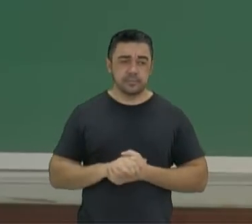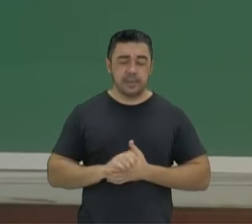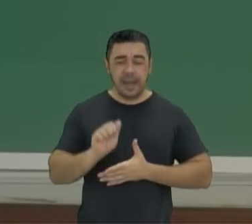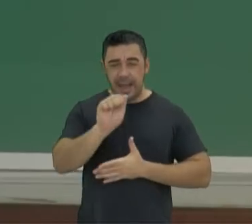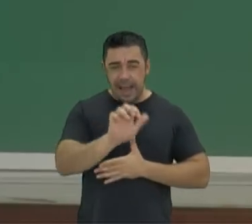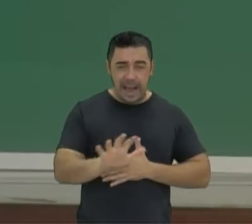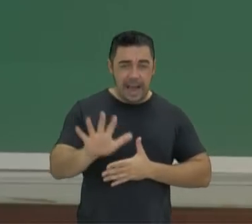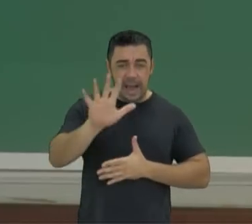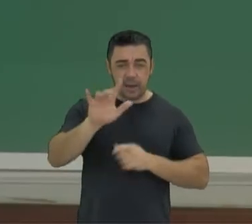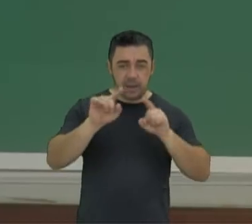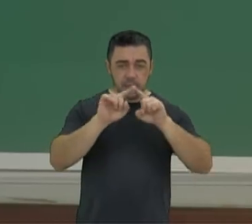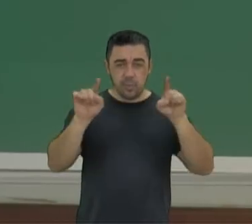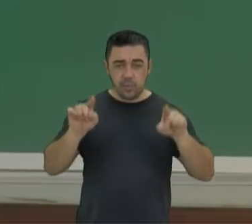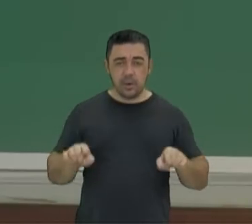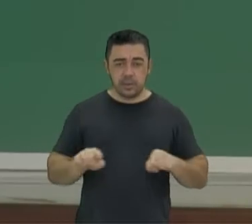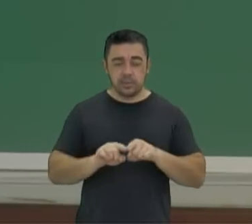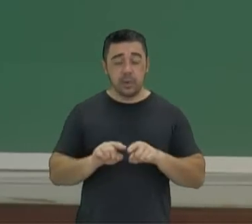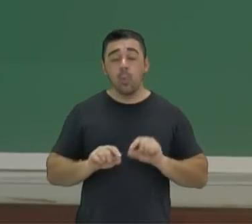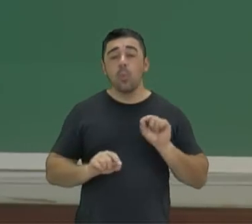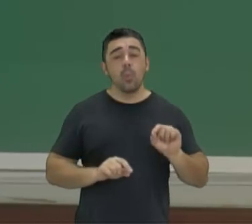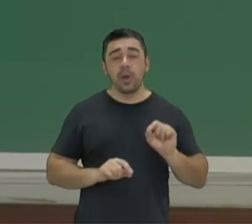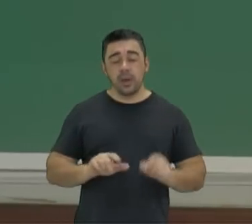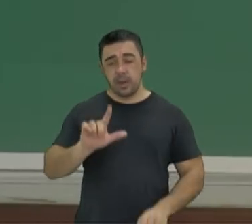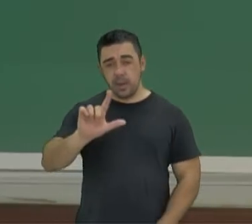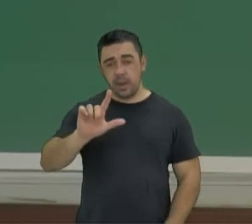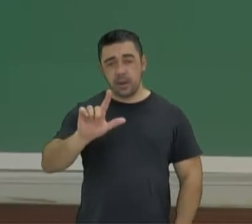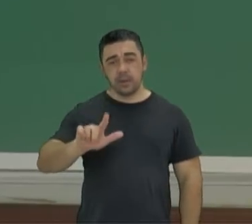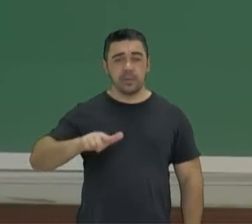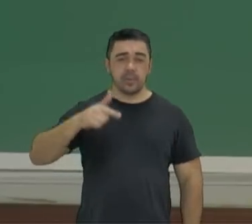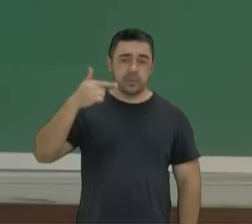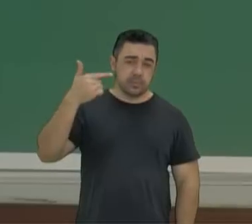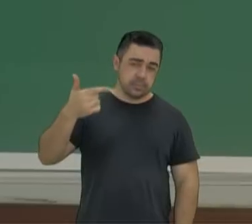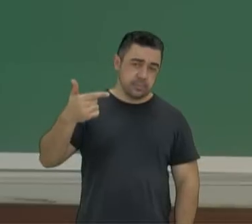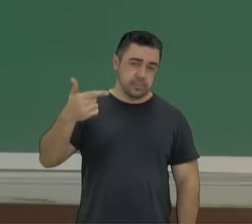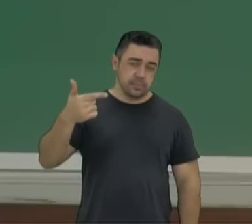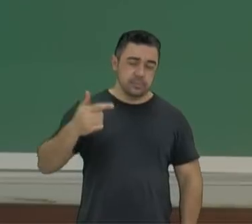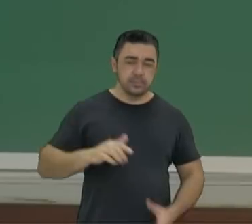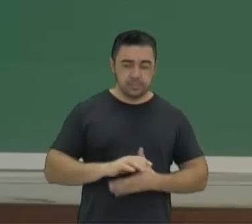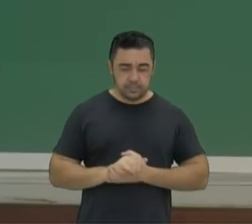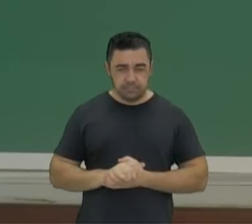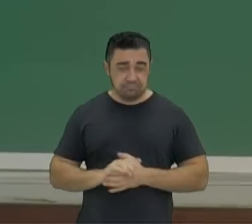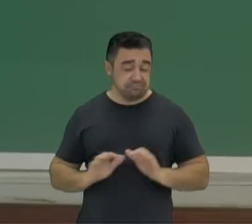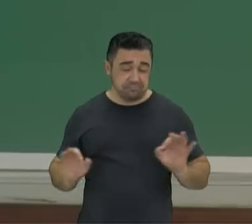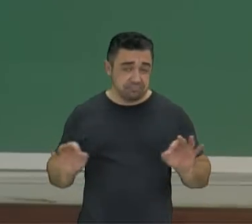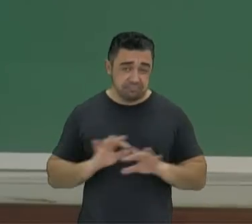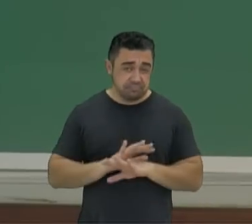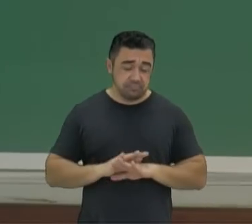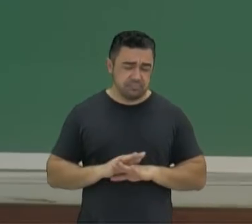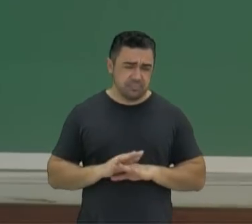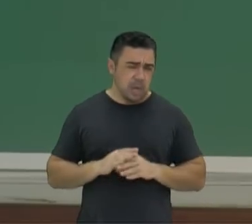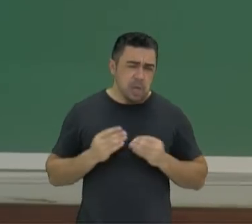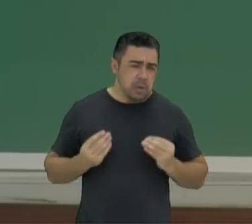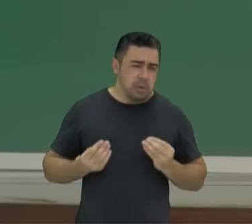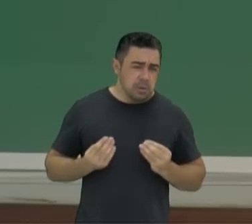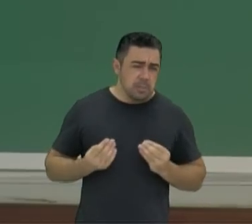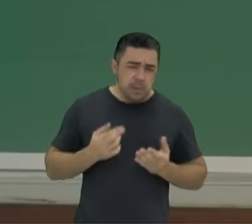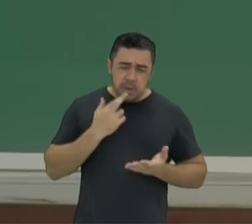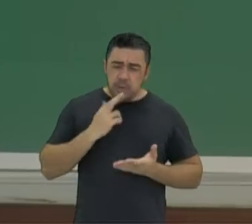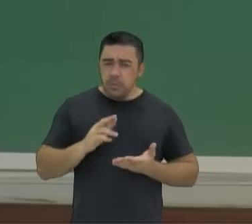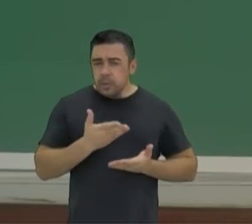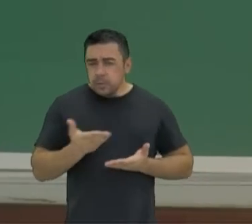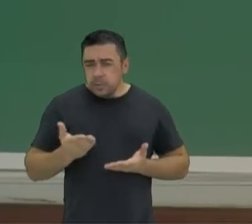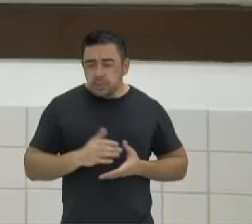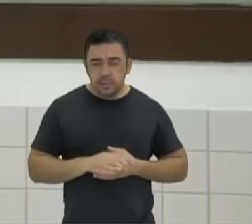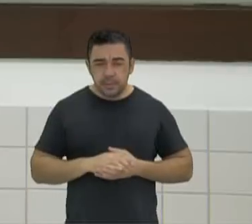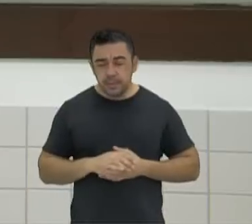do quadrado é só fazer o quê? A medida do lado elevado ao quadrado. Mas como é que a gente resolve essa